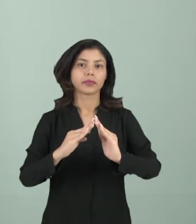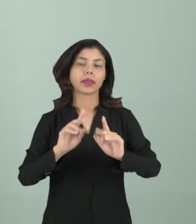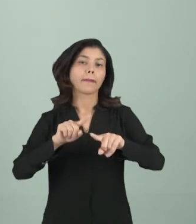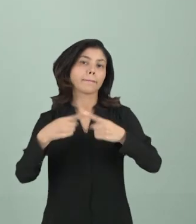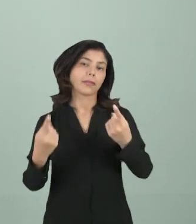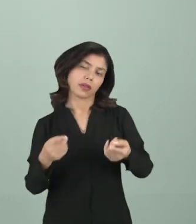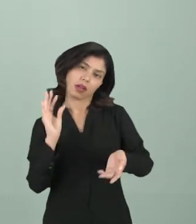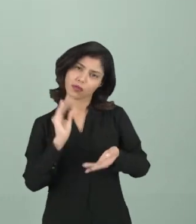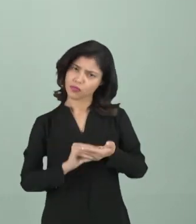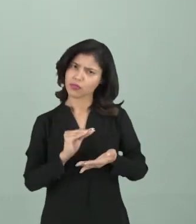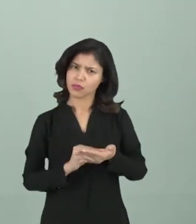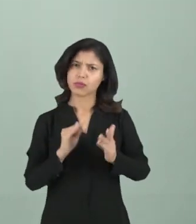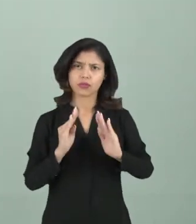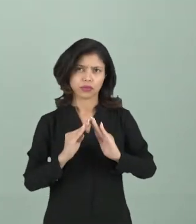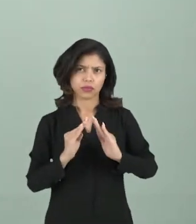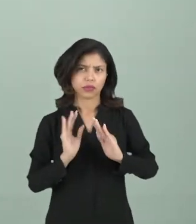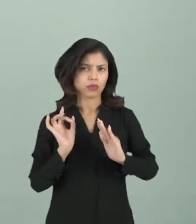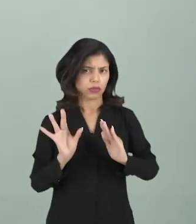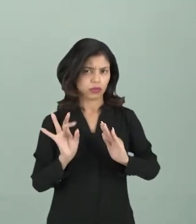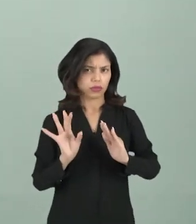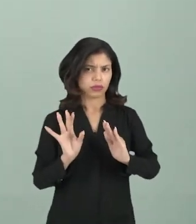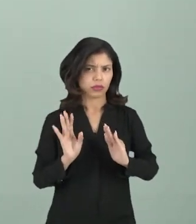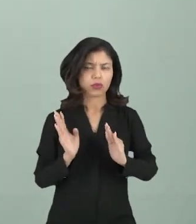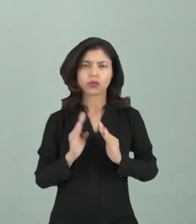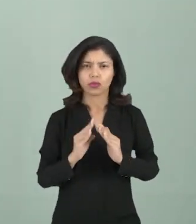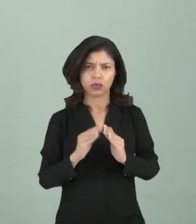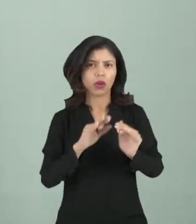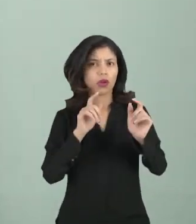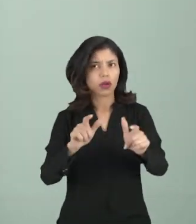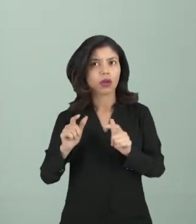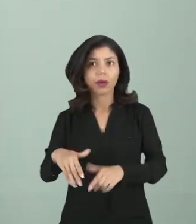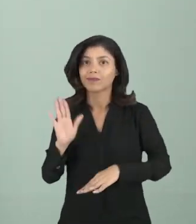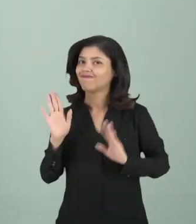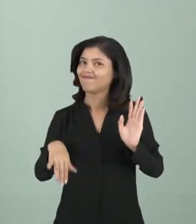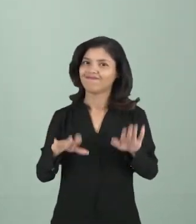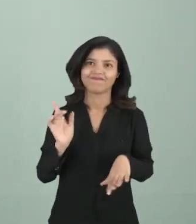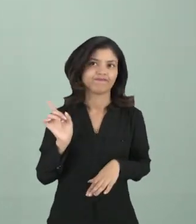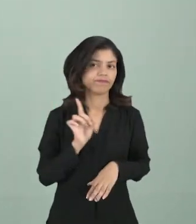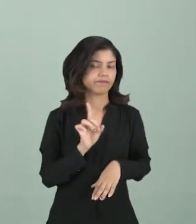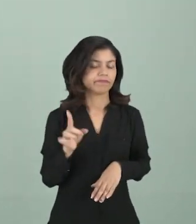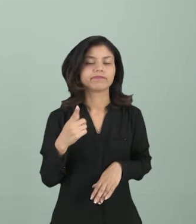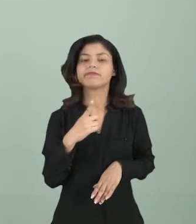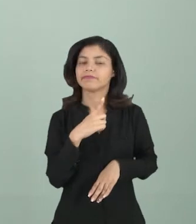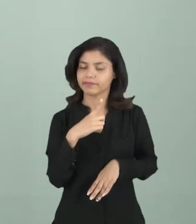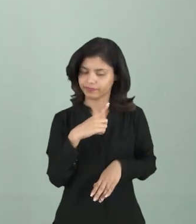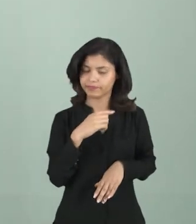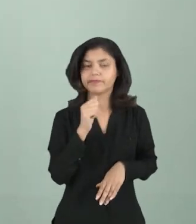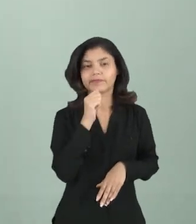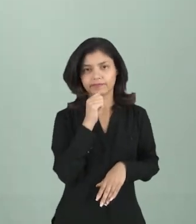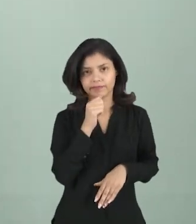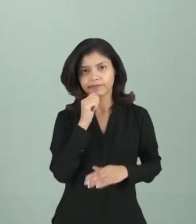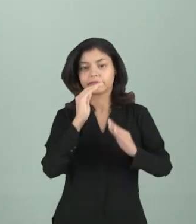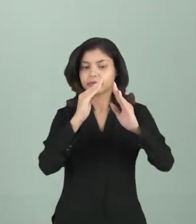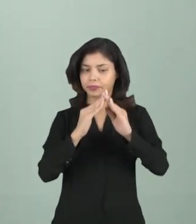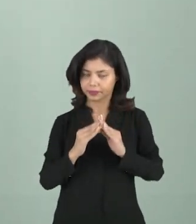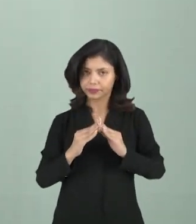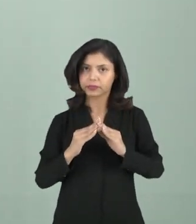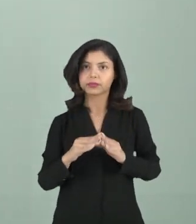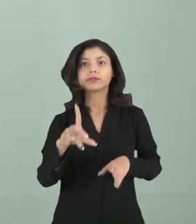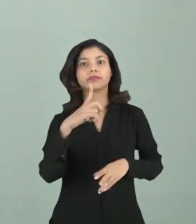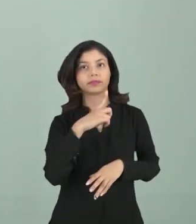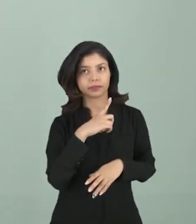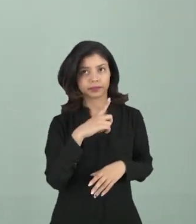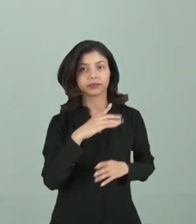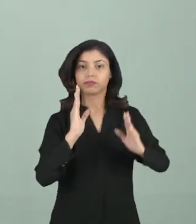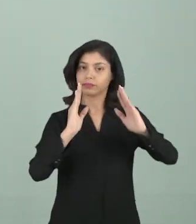é só a falta da moradia? É só a falta da habitação? Nem sempre. Existem pessoas que têm moradia, que têm